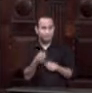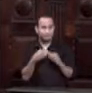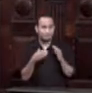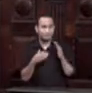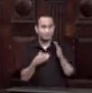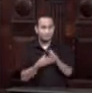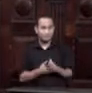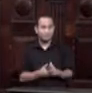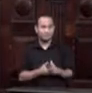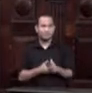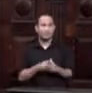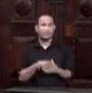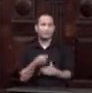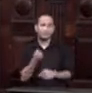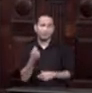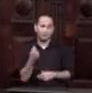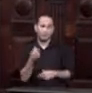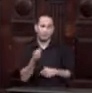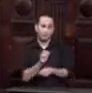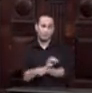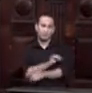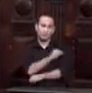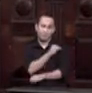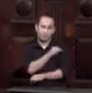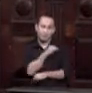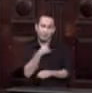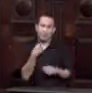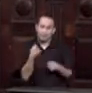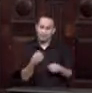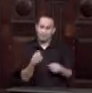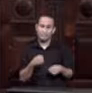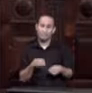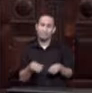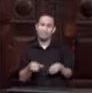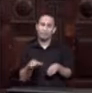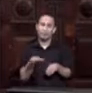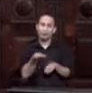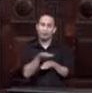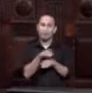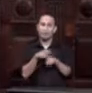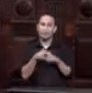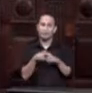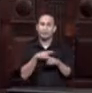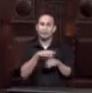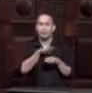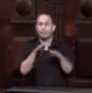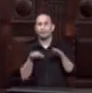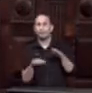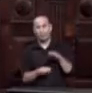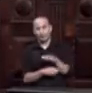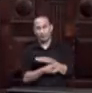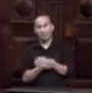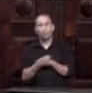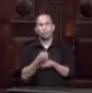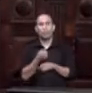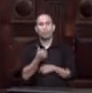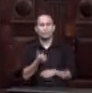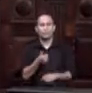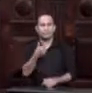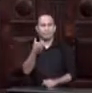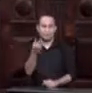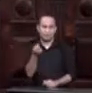do Estado do Rio de Janeiro deve voltar a crescer, porque teve uma queda orçamentária de quase